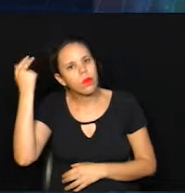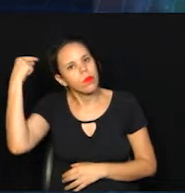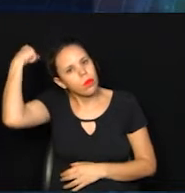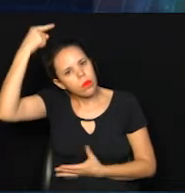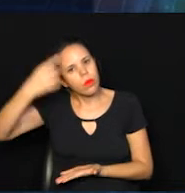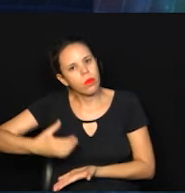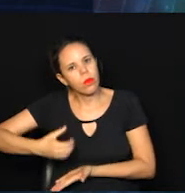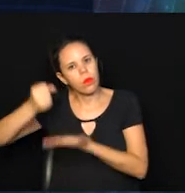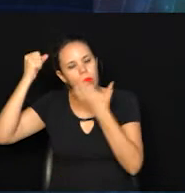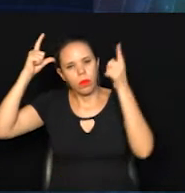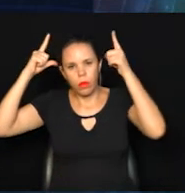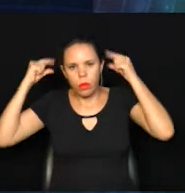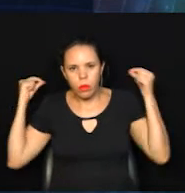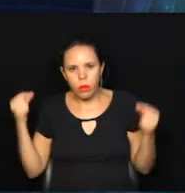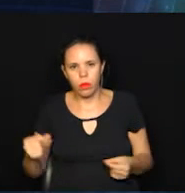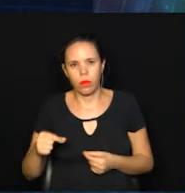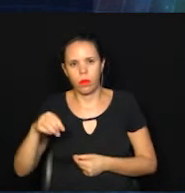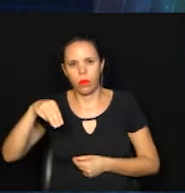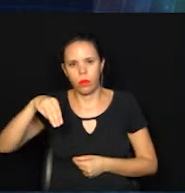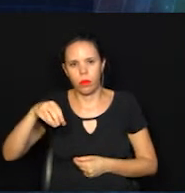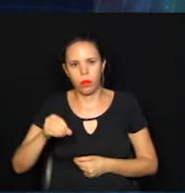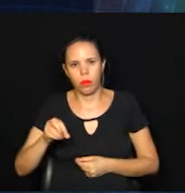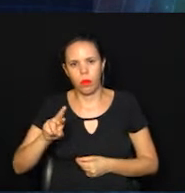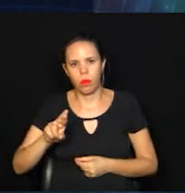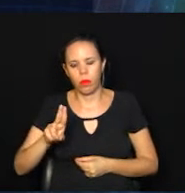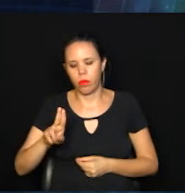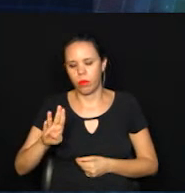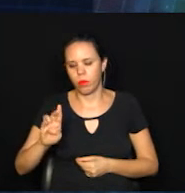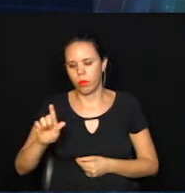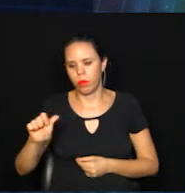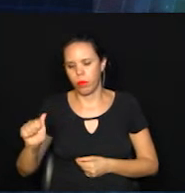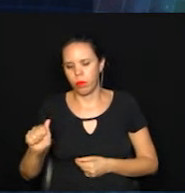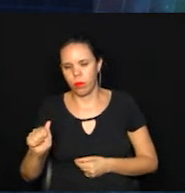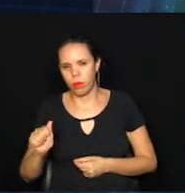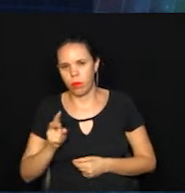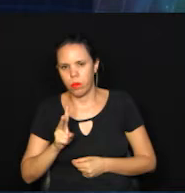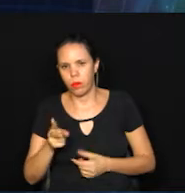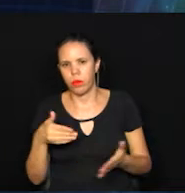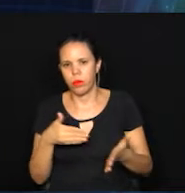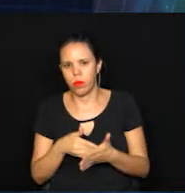Santo Antônio de Posse, Olambra e Morungaba, que continua sendo a